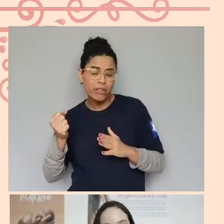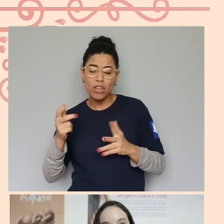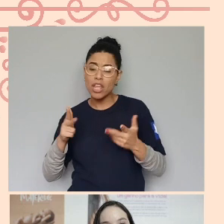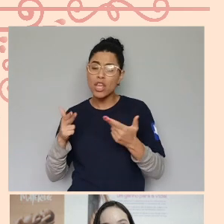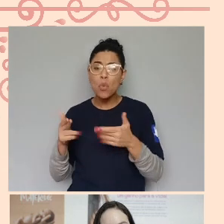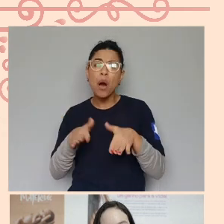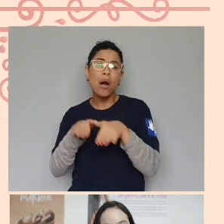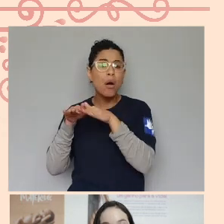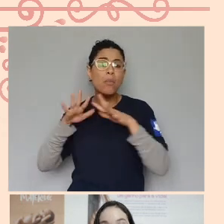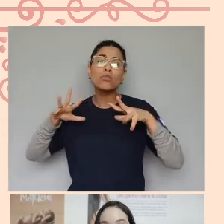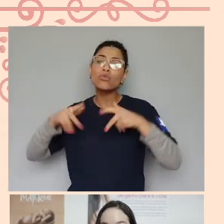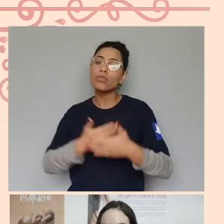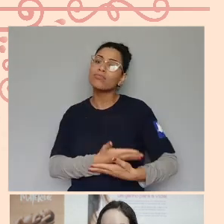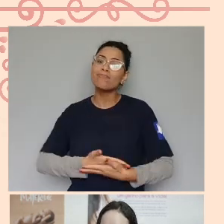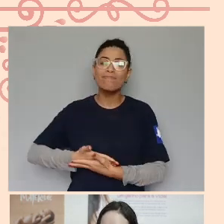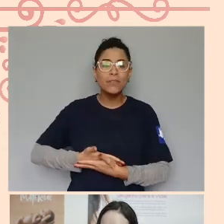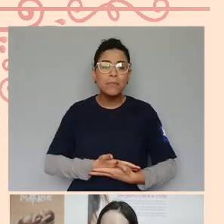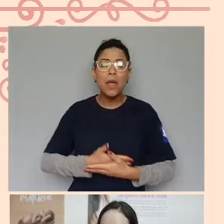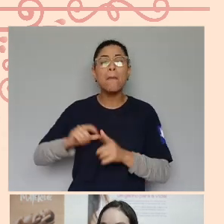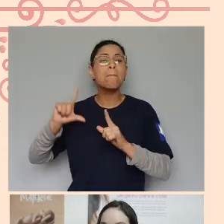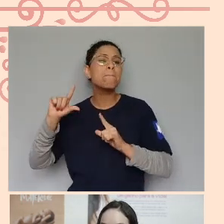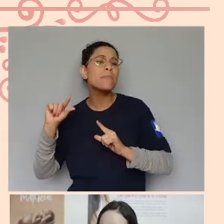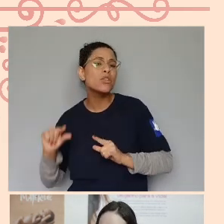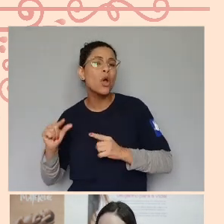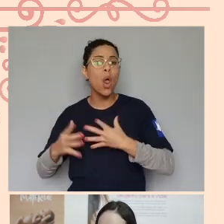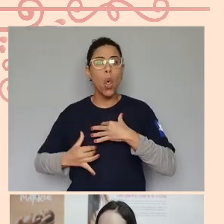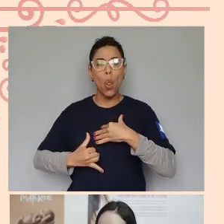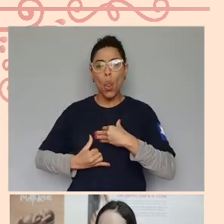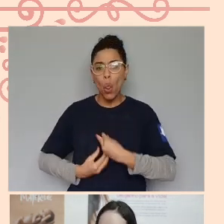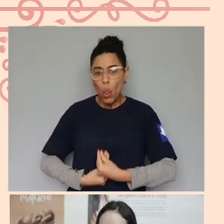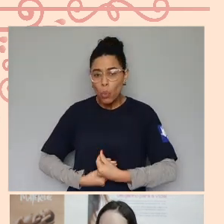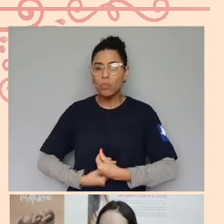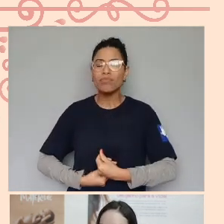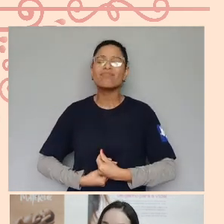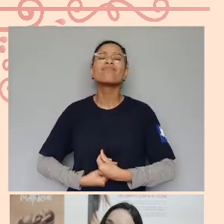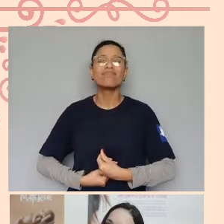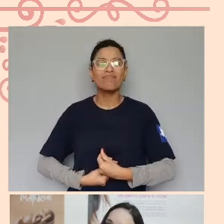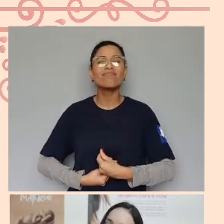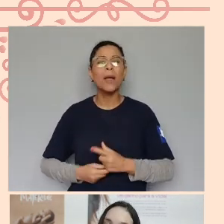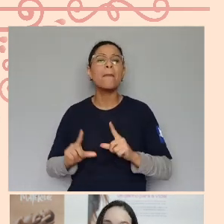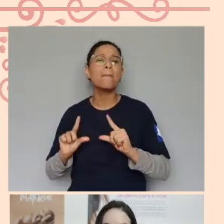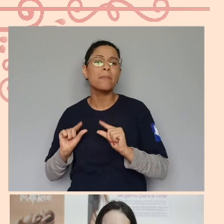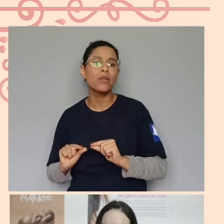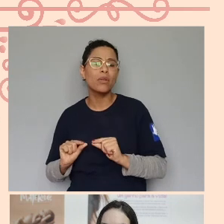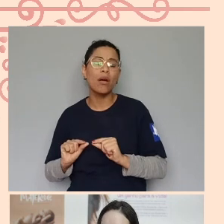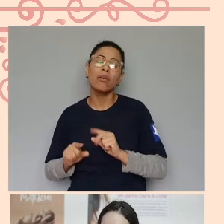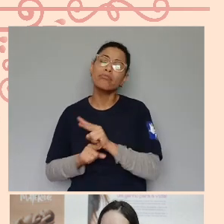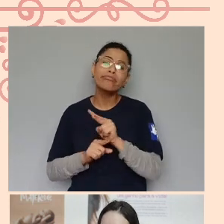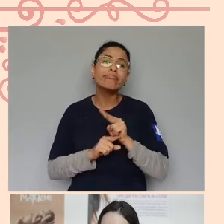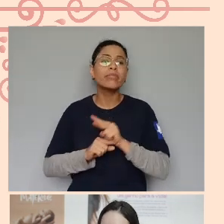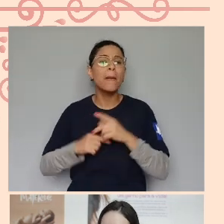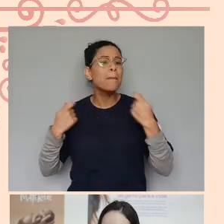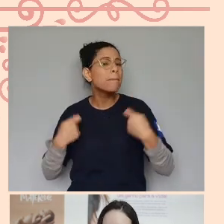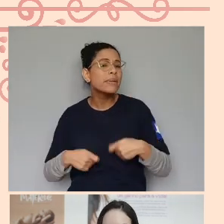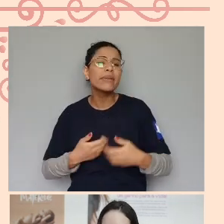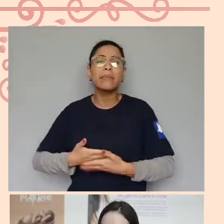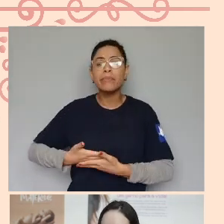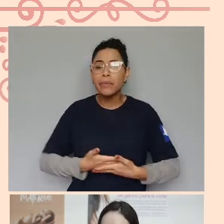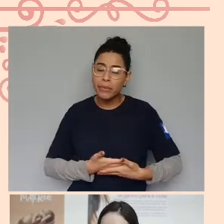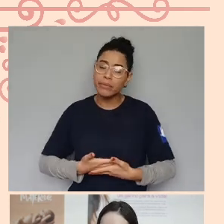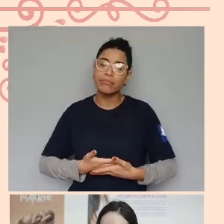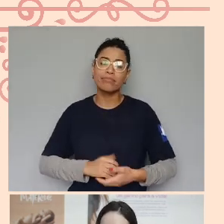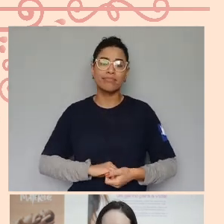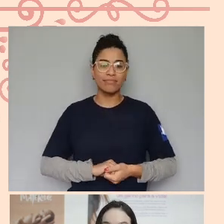para todos os bebês. A absorção dela é menor e a digestão dela também é menor e não vai ter os anticorpos e os hormônios que o bebê precisa, nem